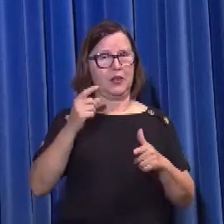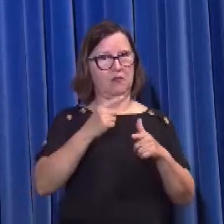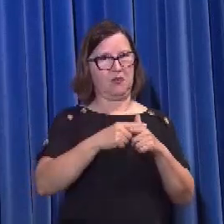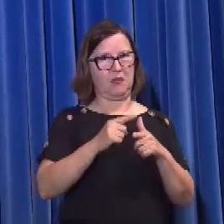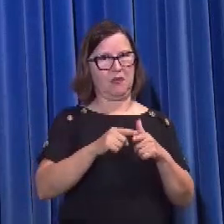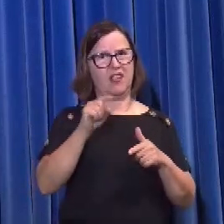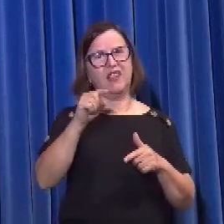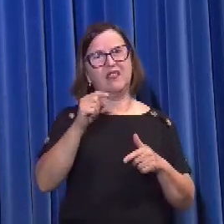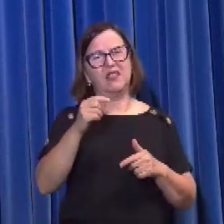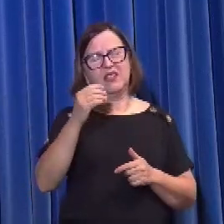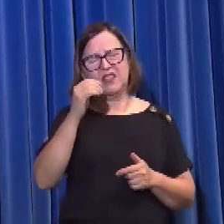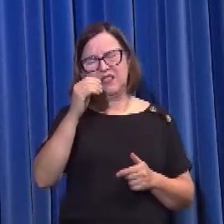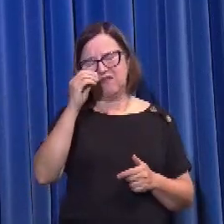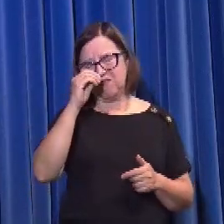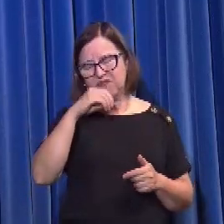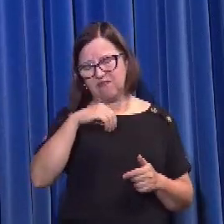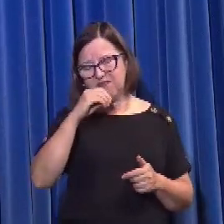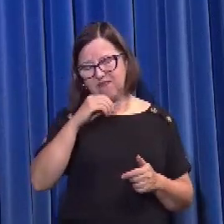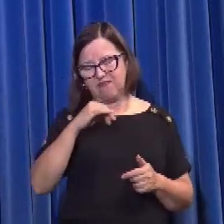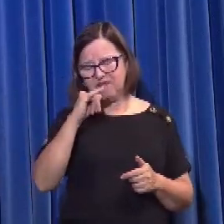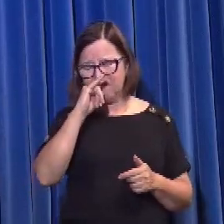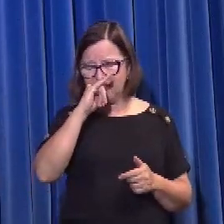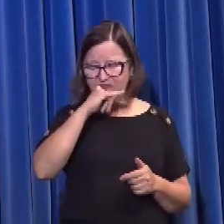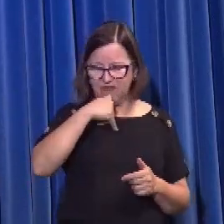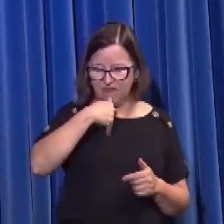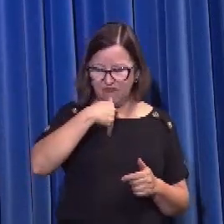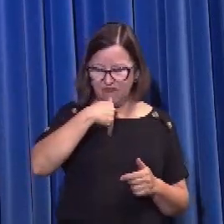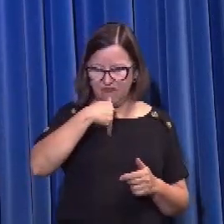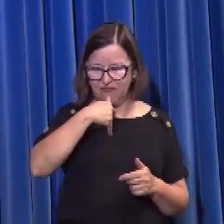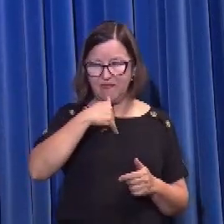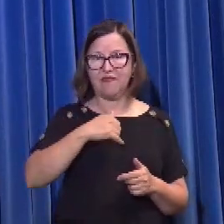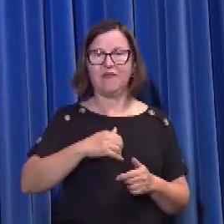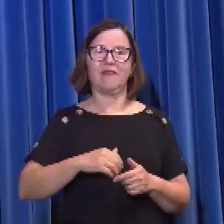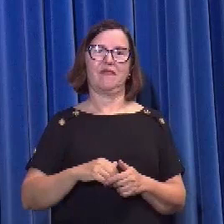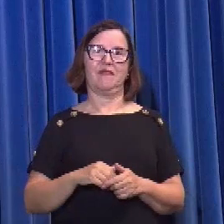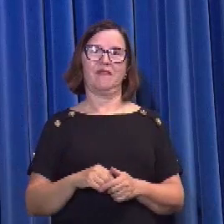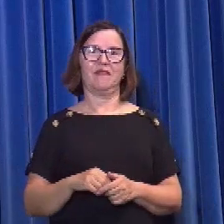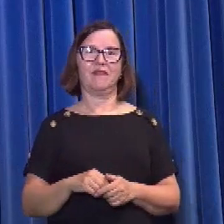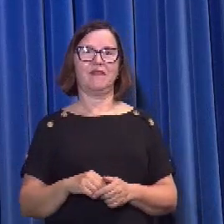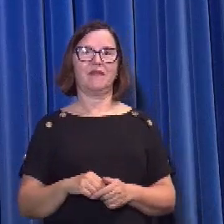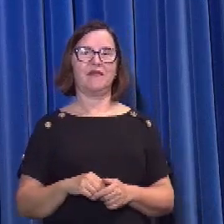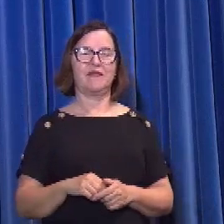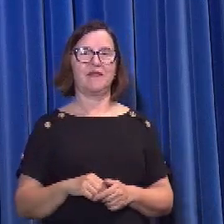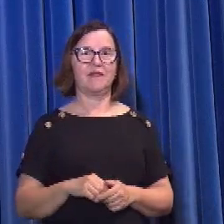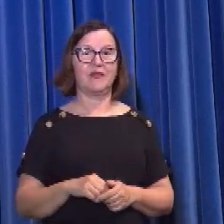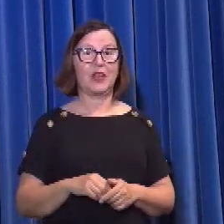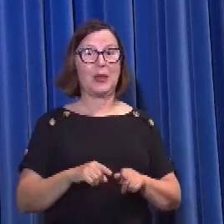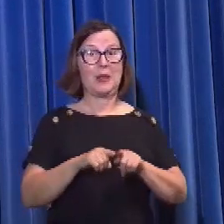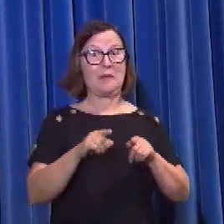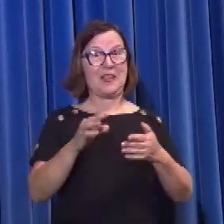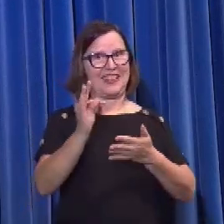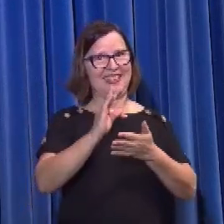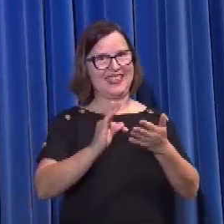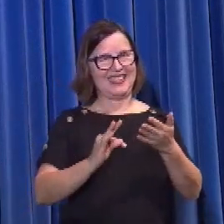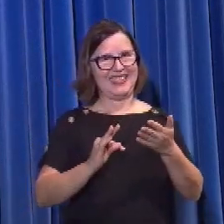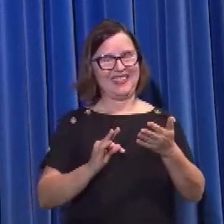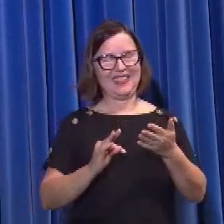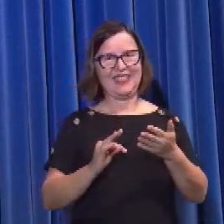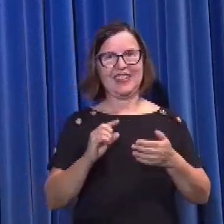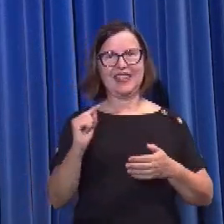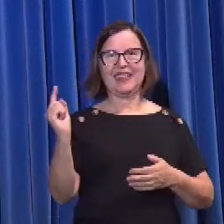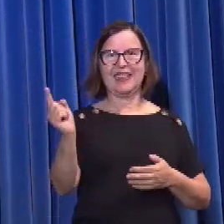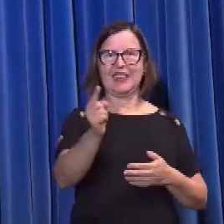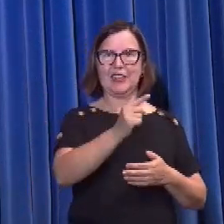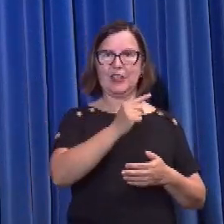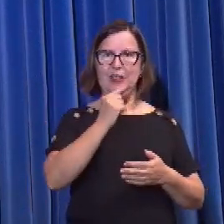desanima, você se frustra. Só que o texto que nós lemos lá no início,